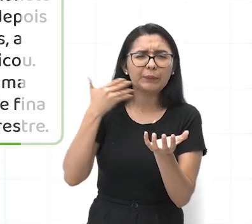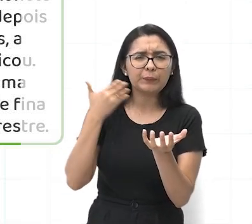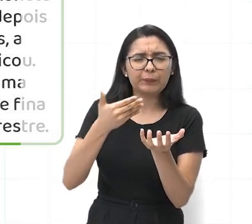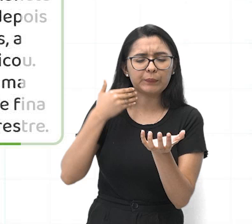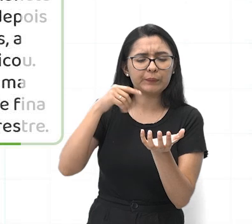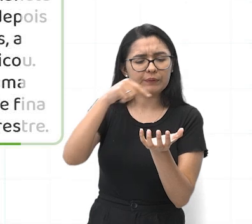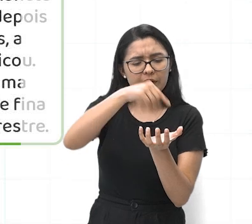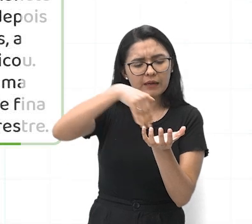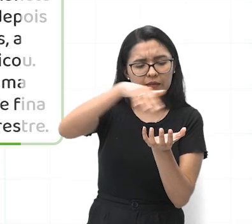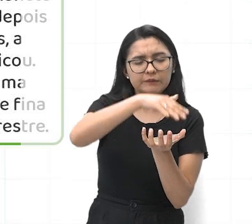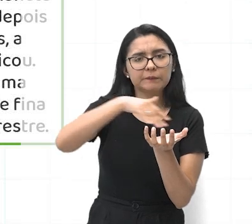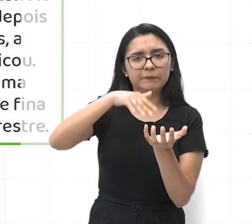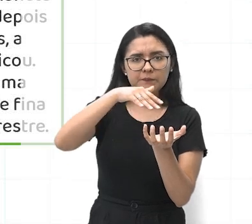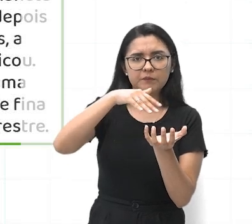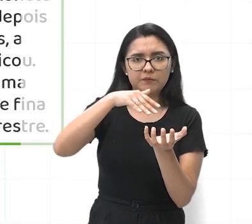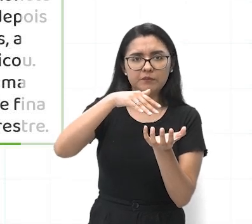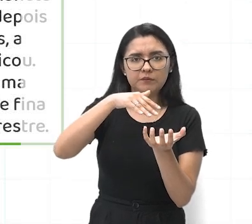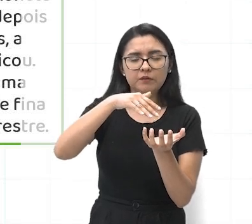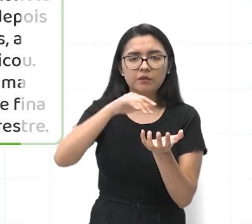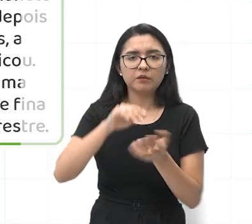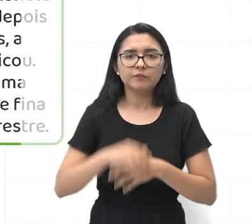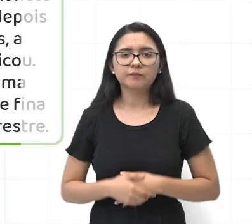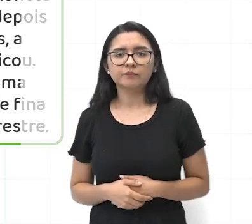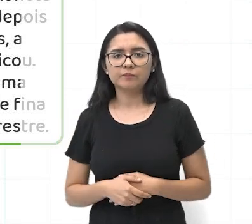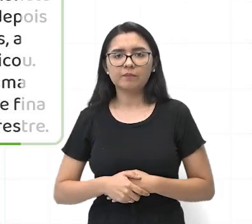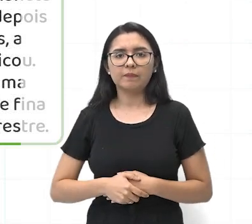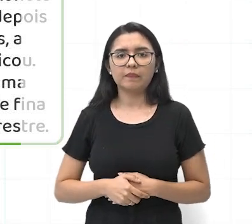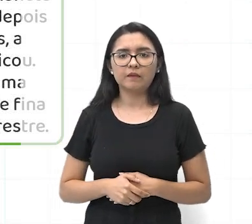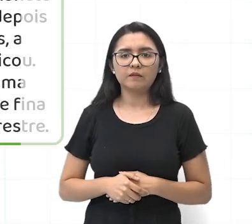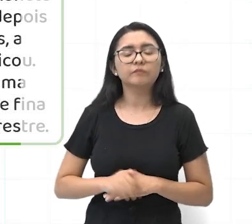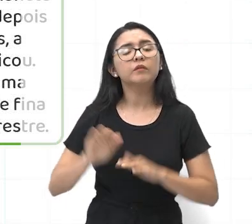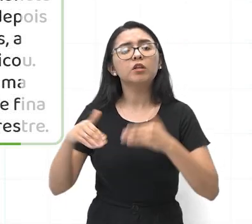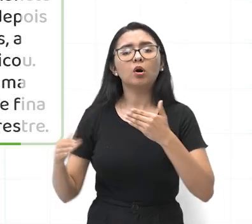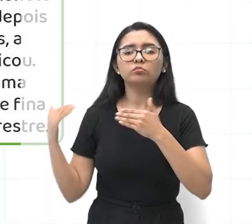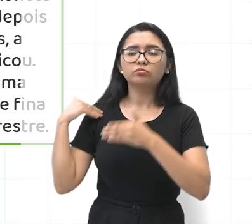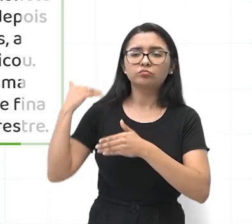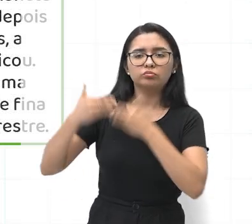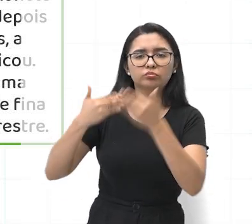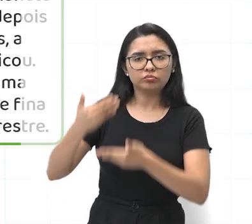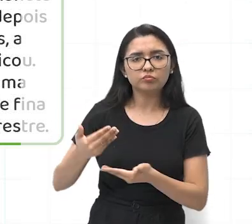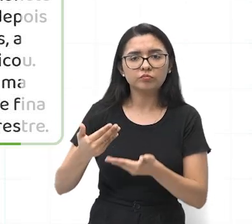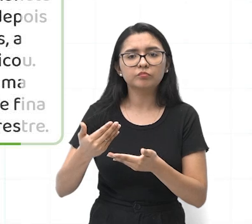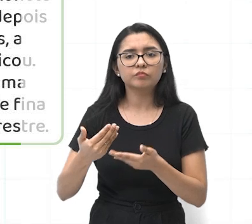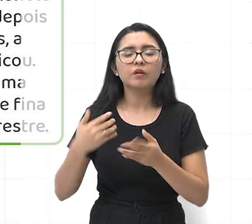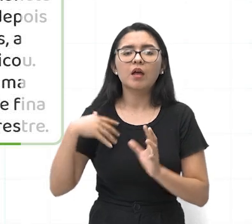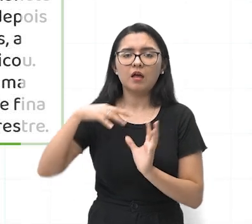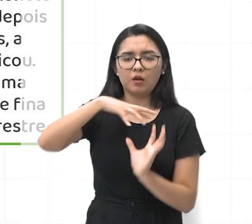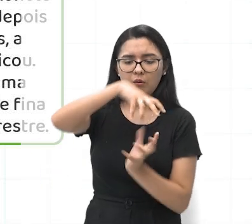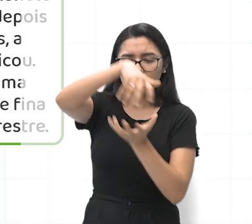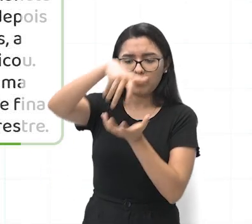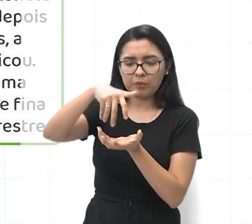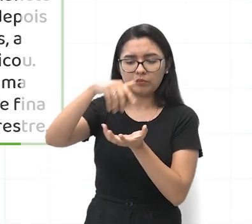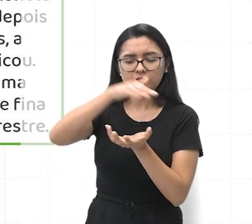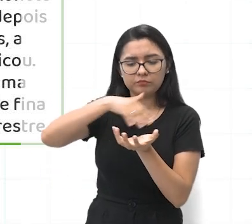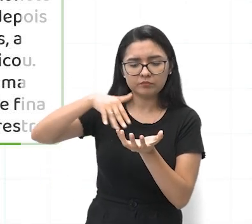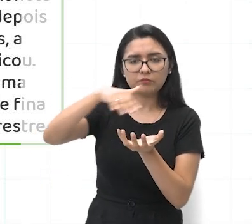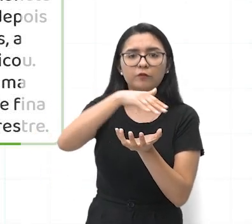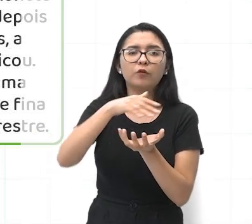quente, certo? E com o passar, essa superfície